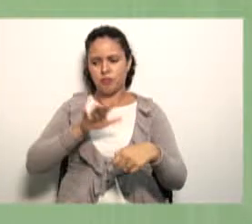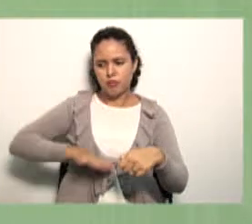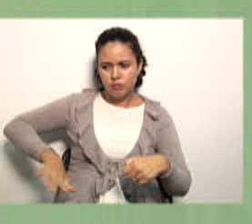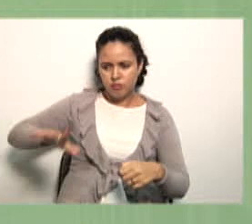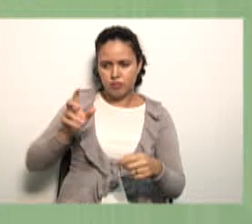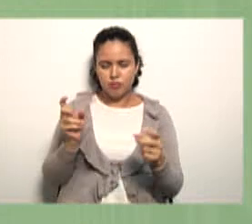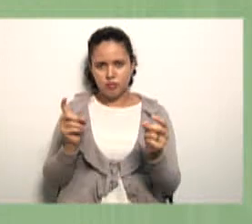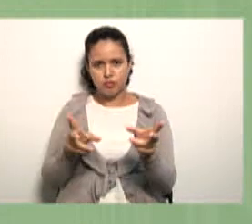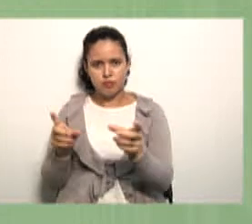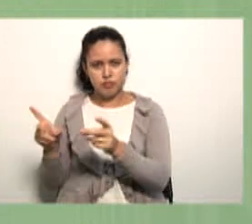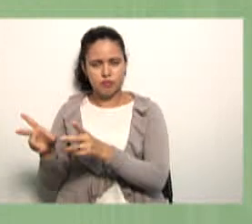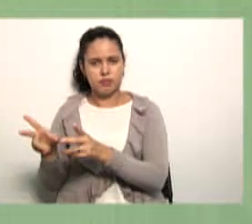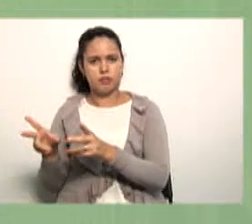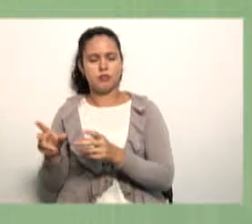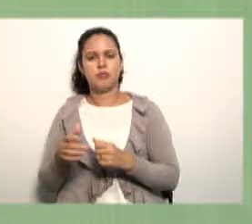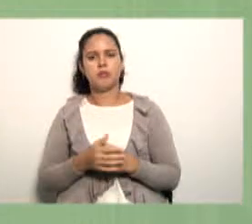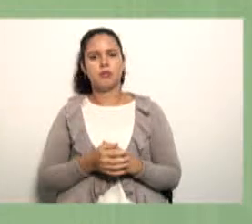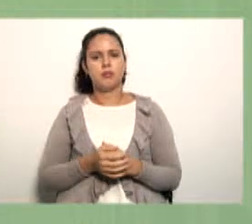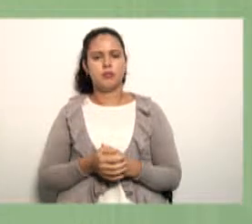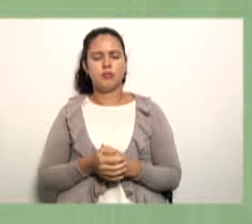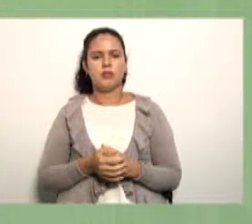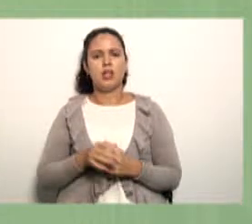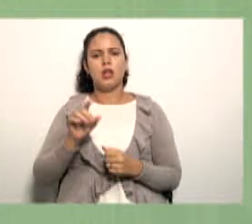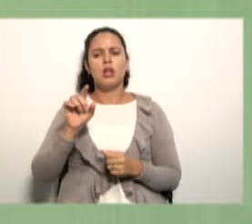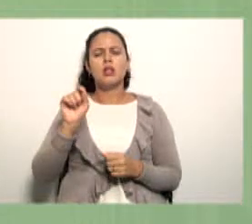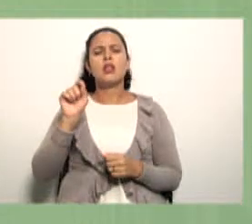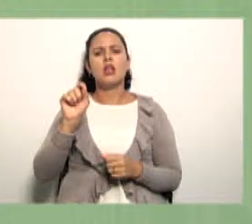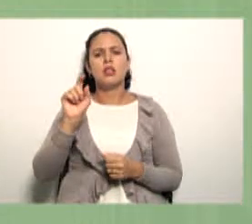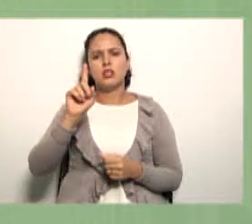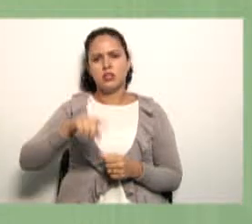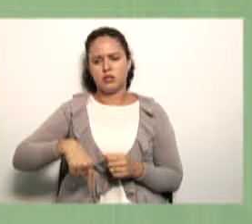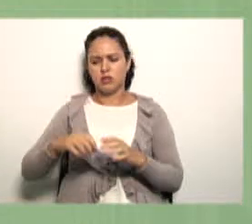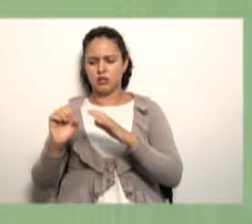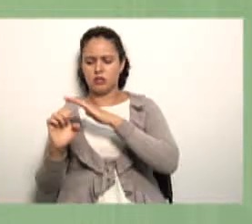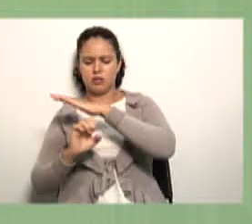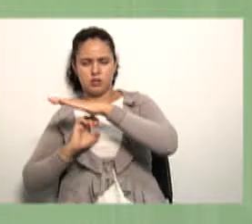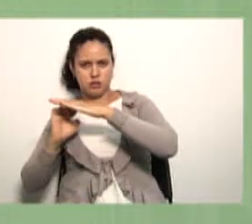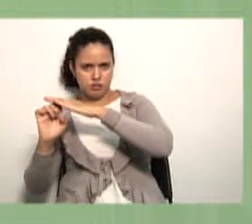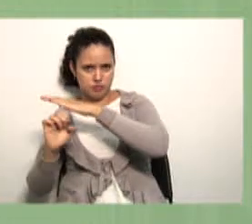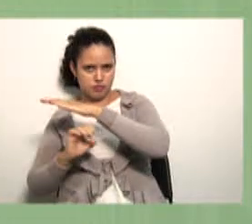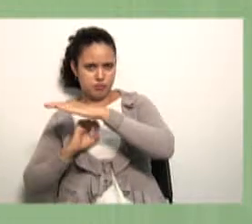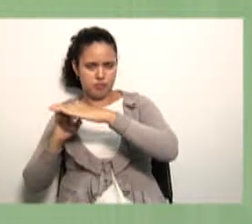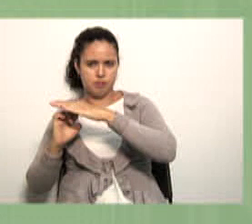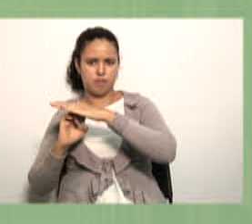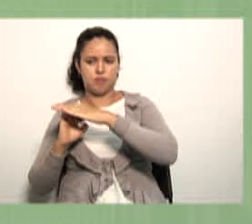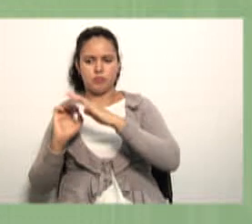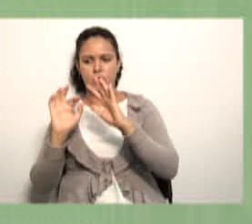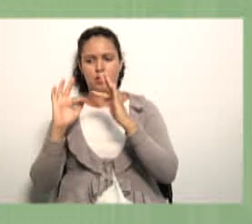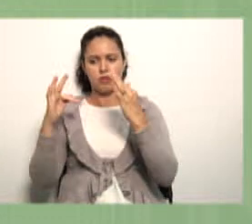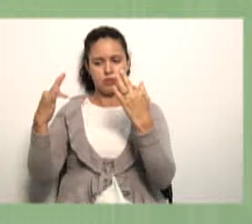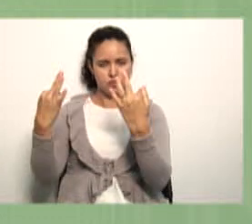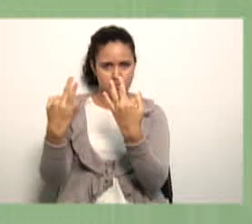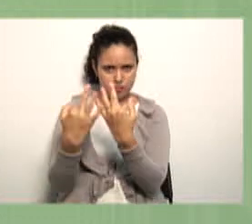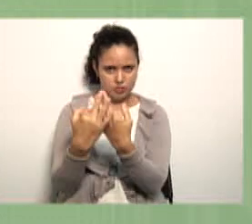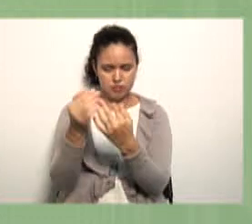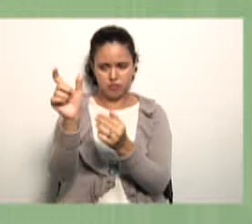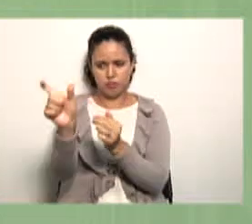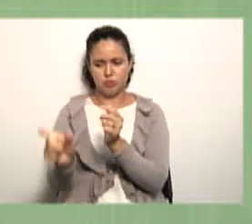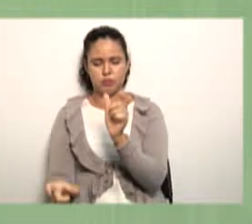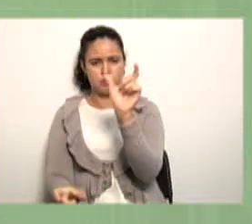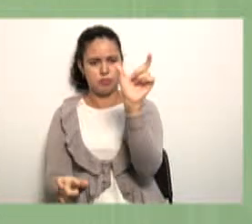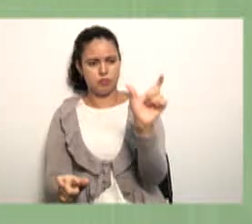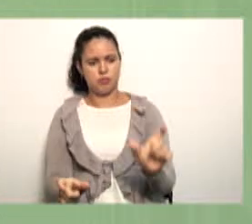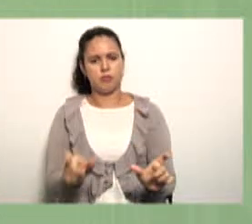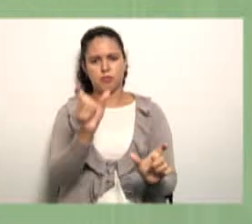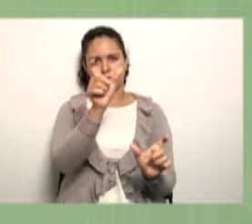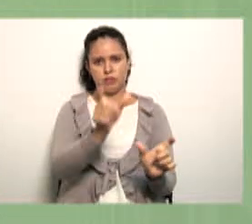agentes fundamentais são as empresas, os indivíduos, que a gente também chama de famílias às vezes, né? Dependendo da literatura, vai